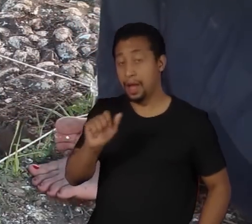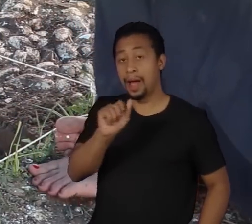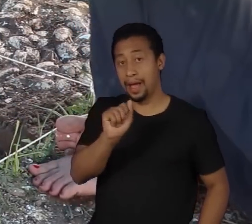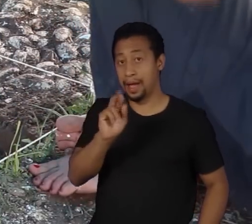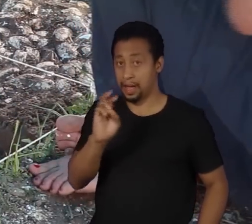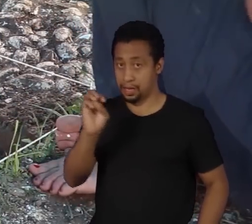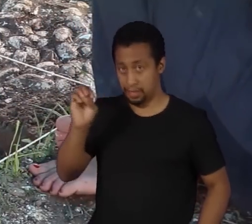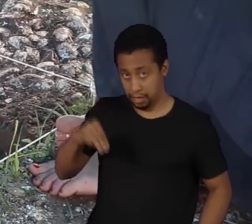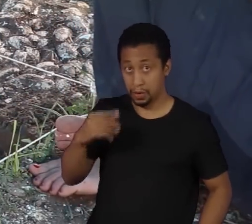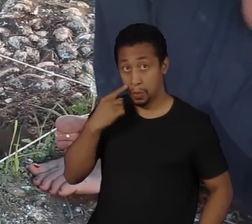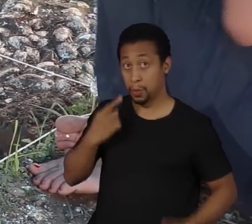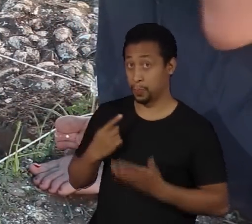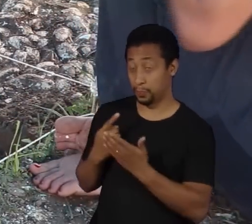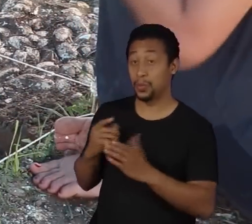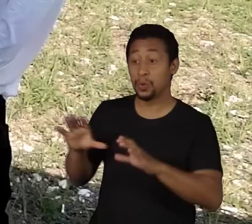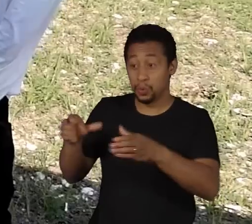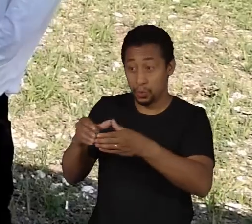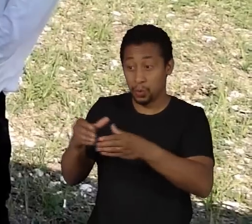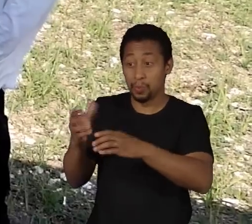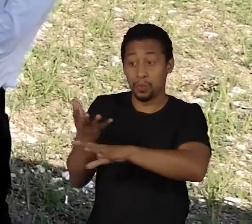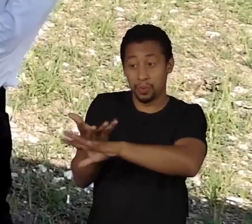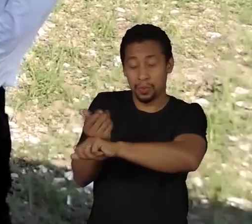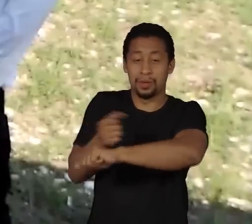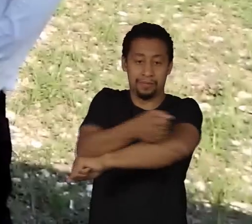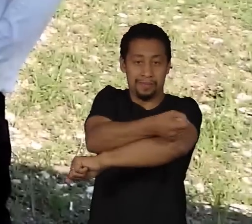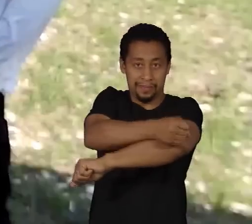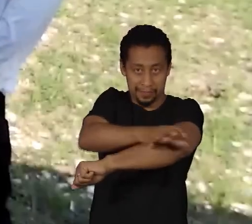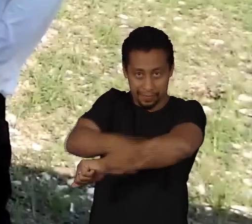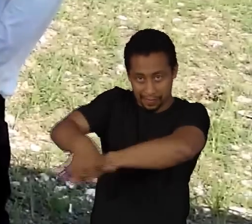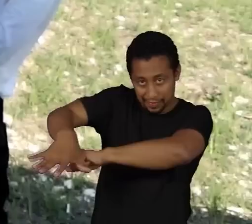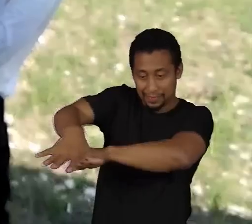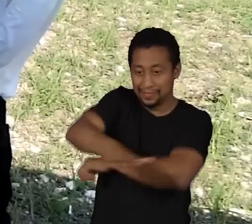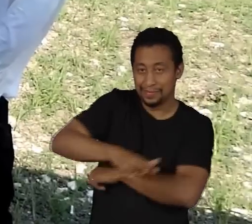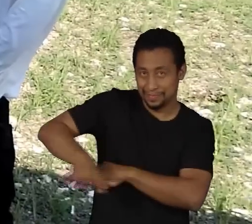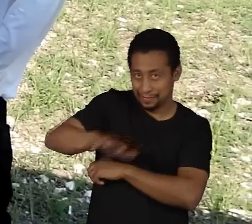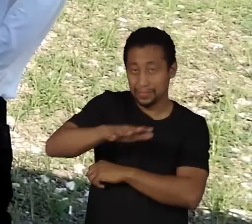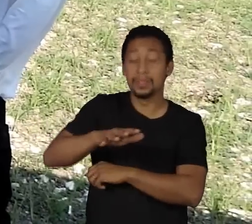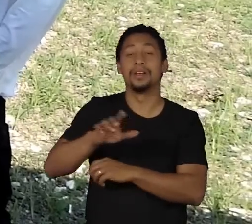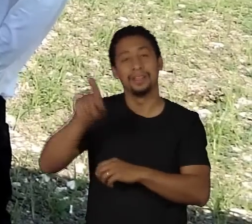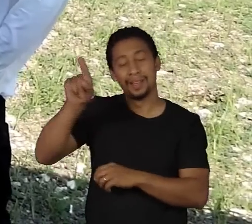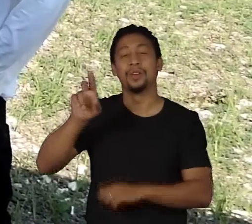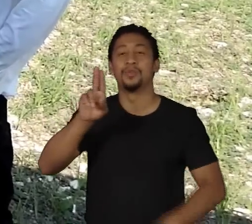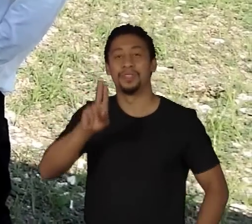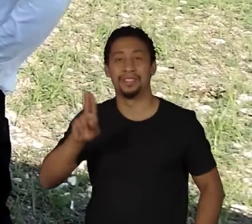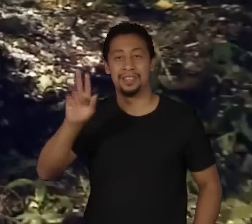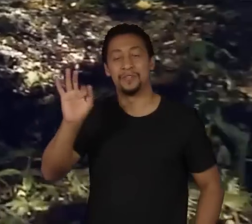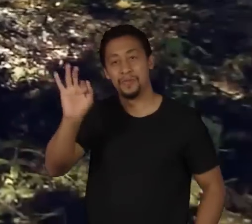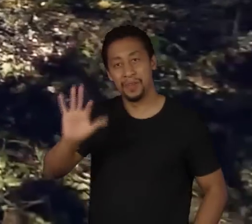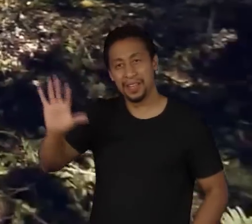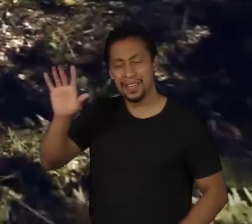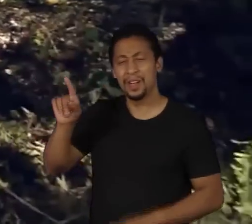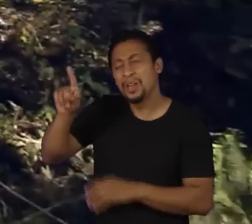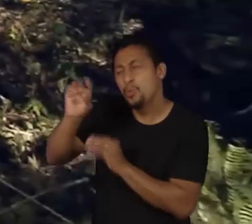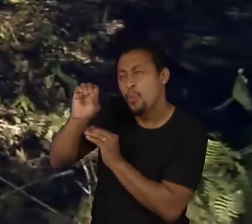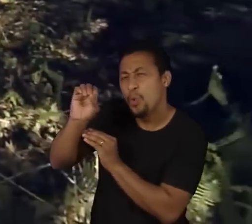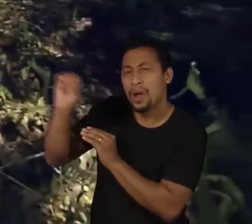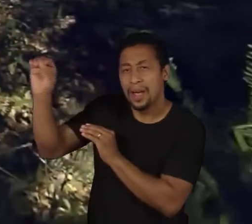esta equipe multidisciplinar da UFOPA, a Universidade Federal do Oeste do Pará.